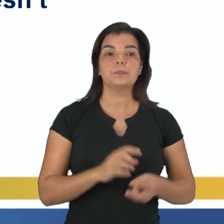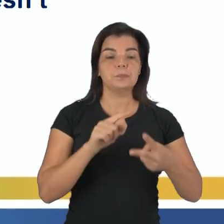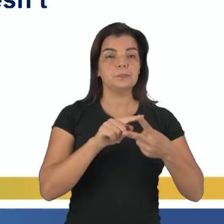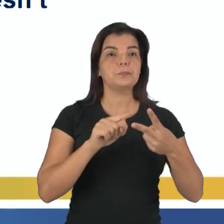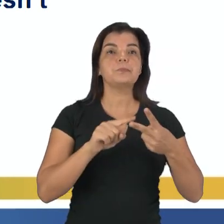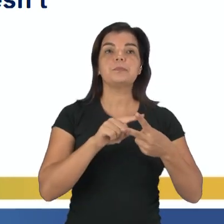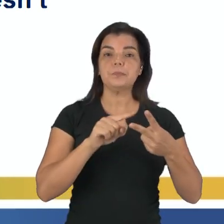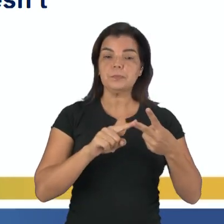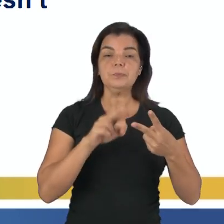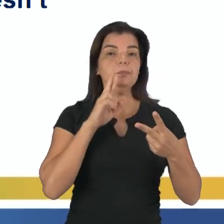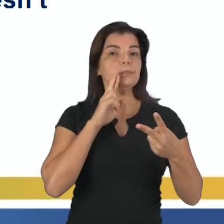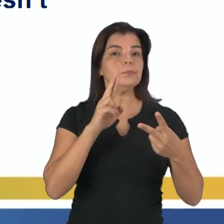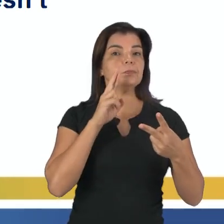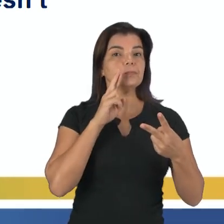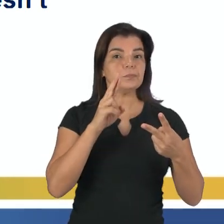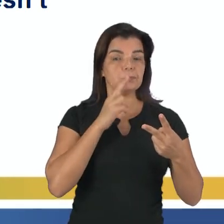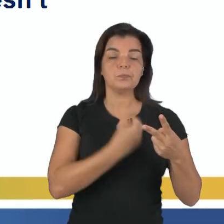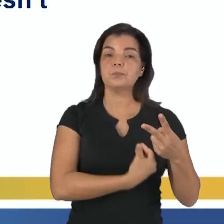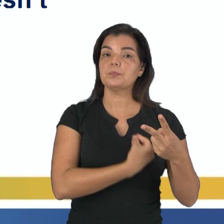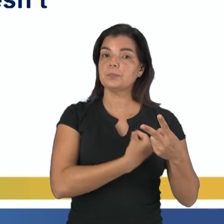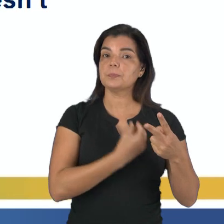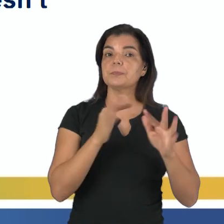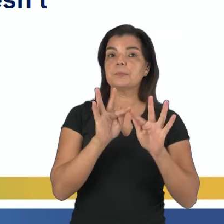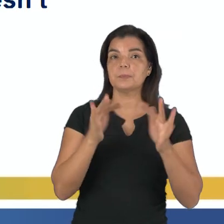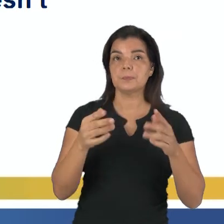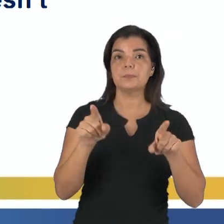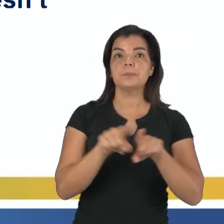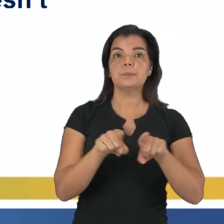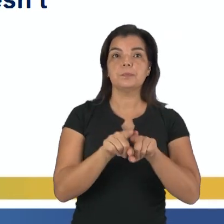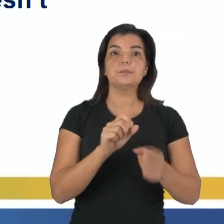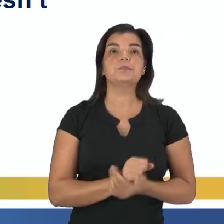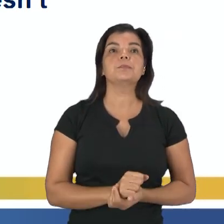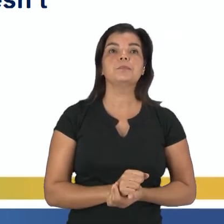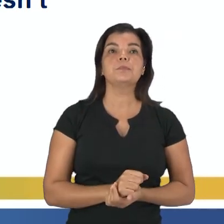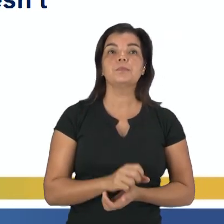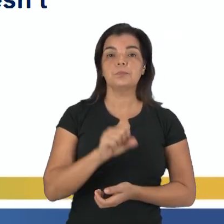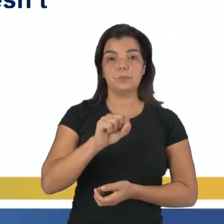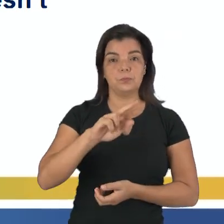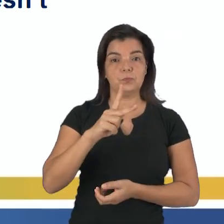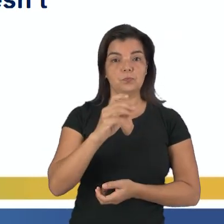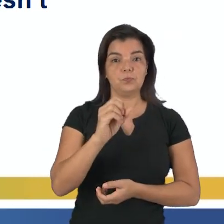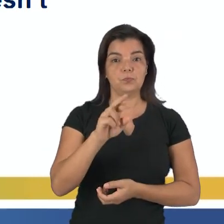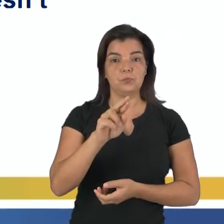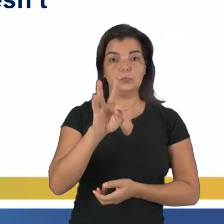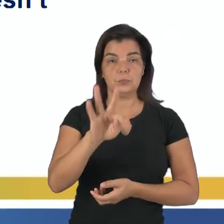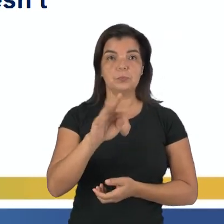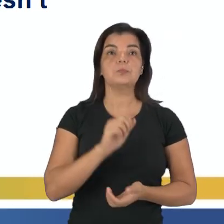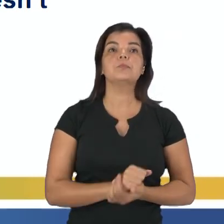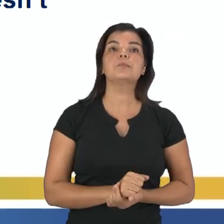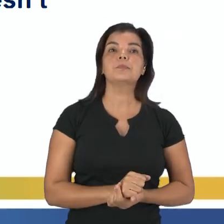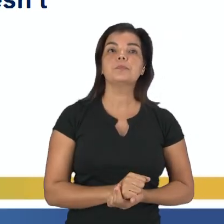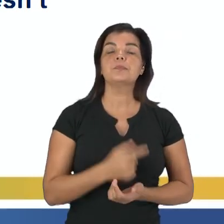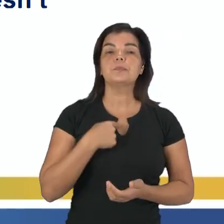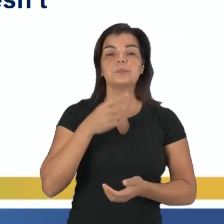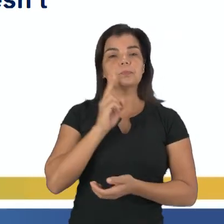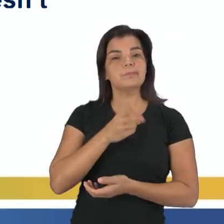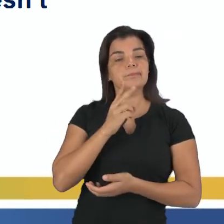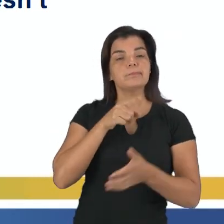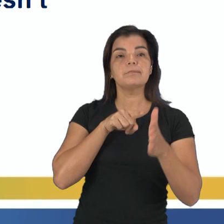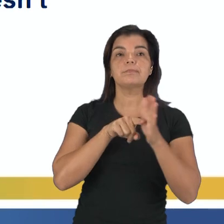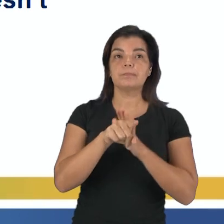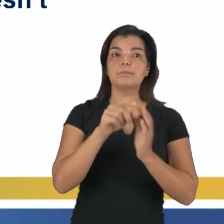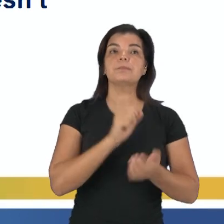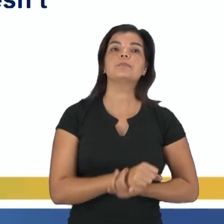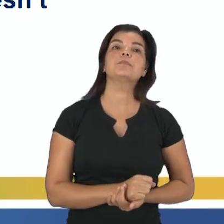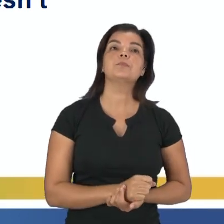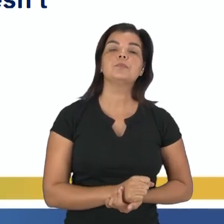duas formas de responder perguntas no presente simples, que é a short e a long answers. Vamos ver aqui a short answers. A mesma pergunta que eu acabei de fazer